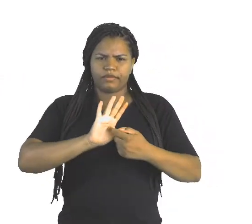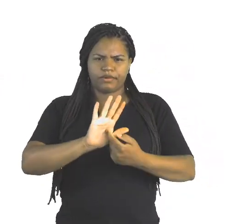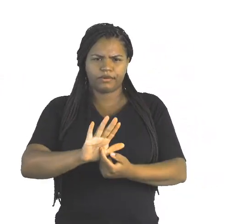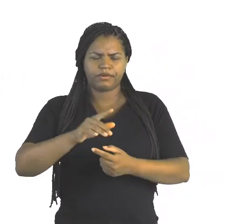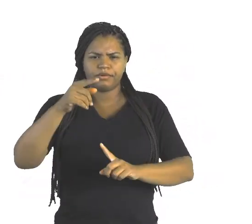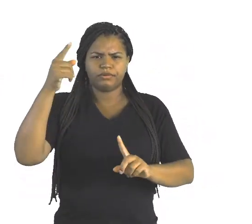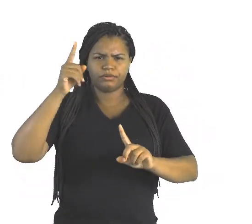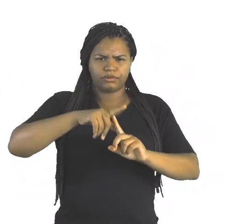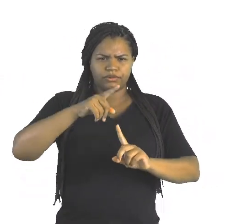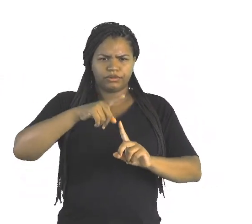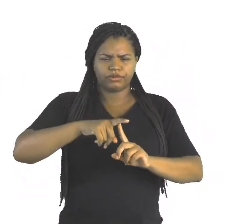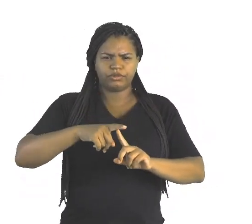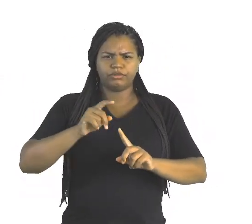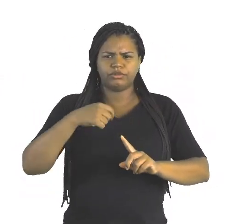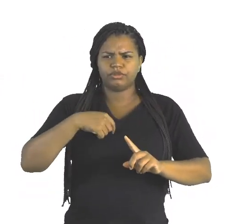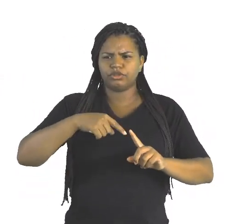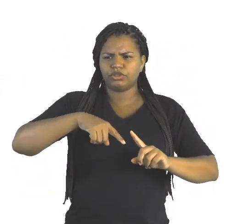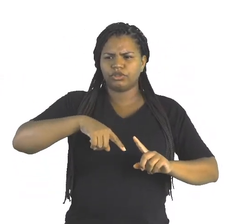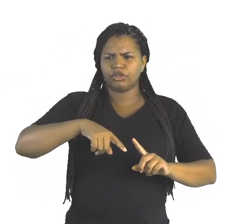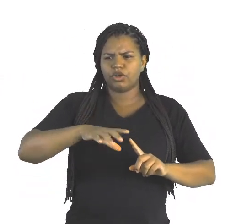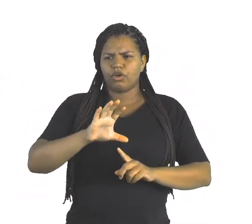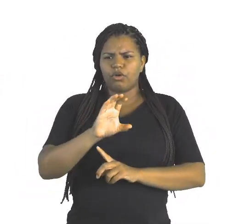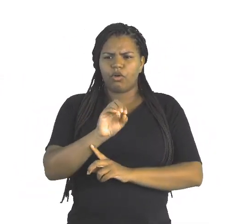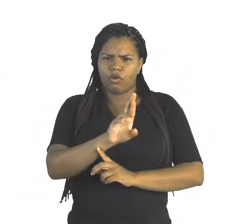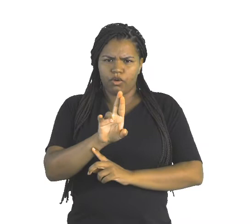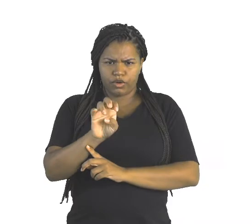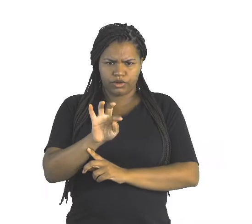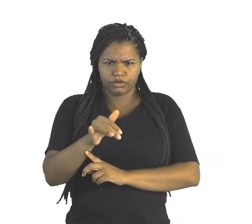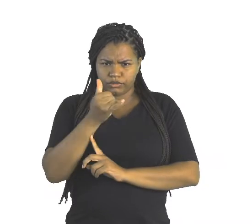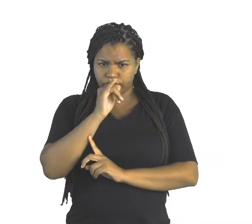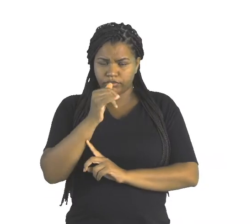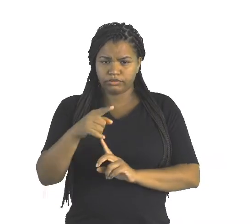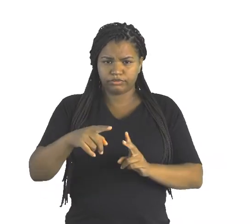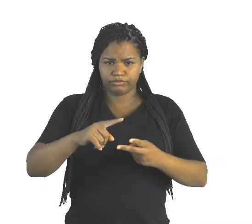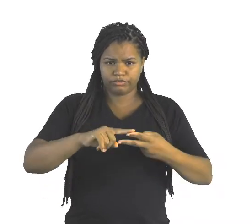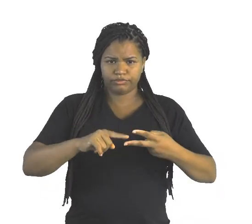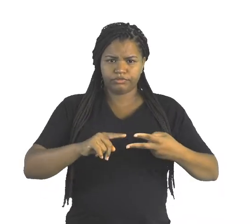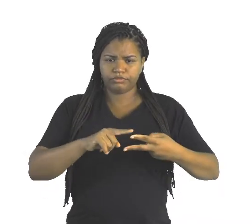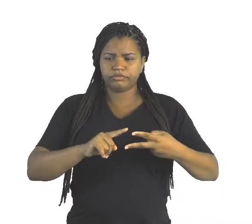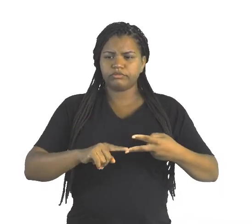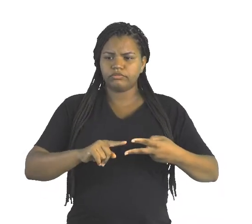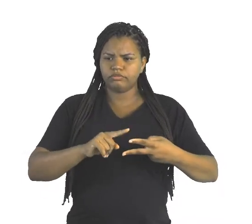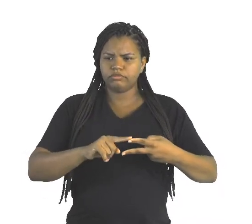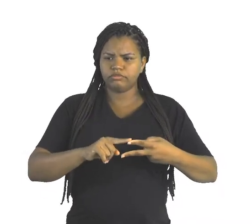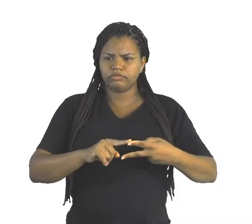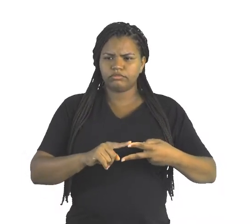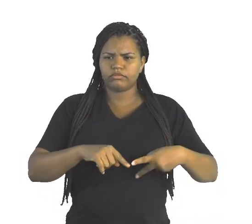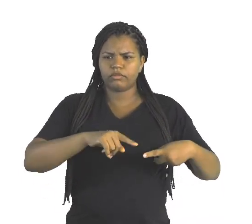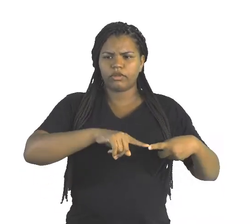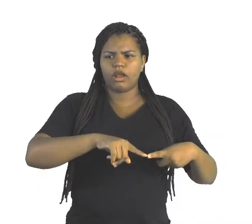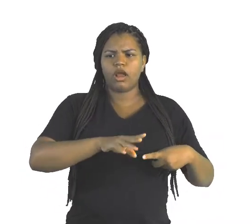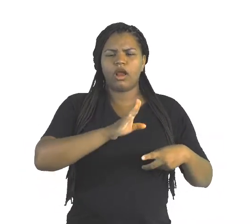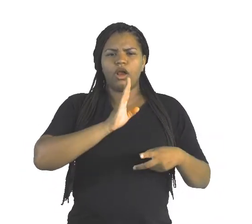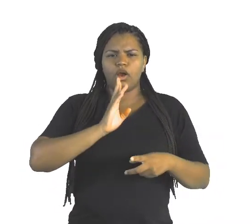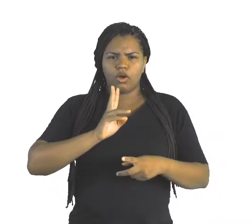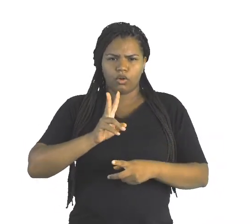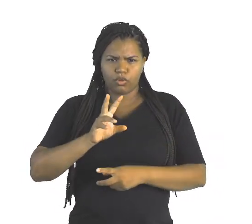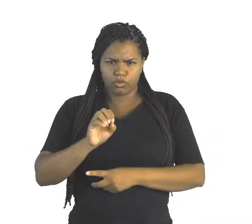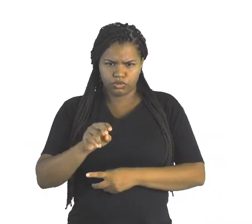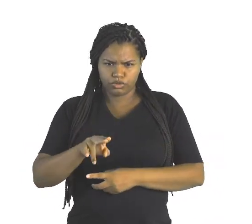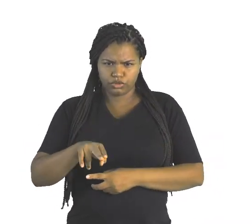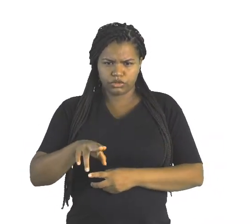tipos de corrente elétrica. São 2 tipos, pessoal. É a corrente elétrica contínua e a corrente